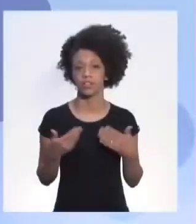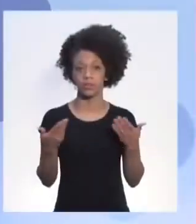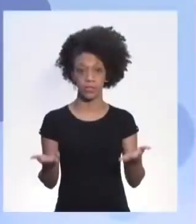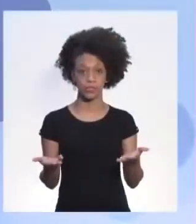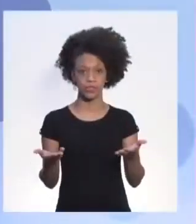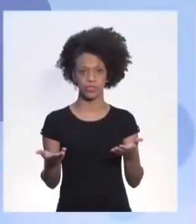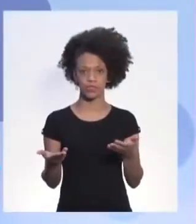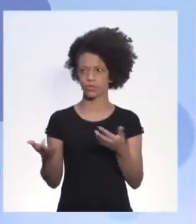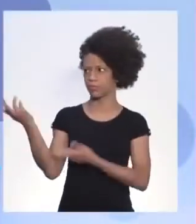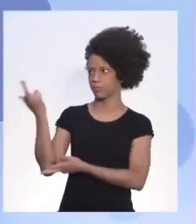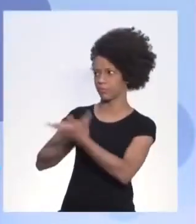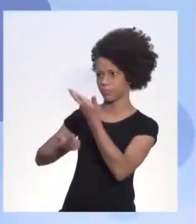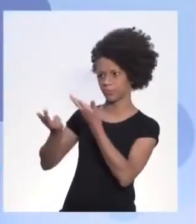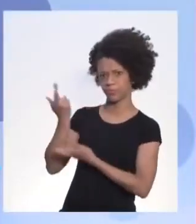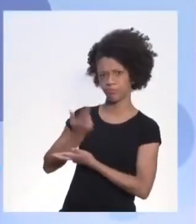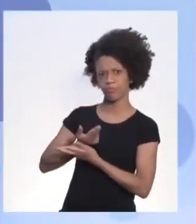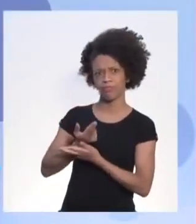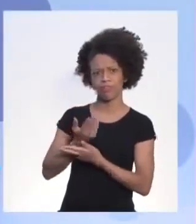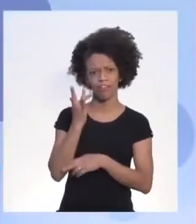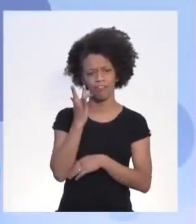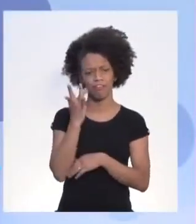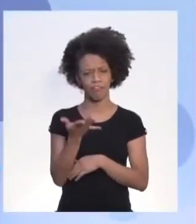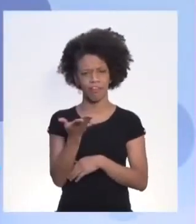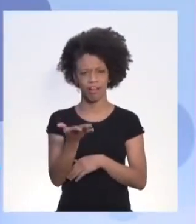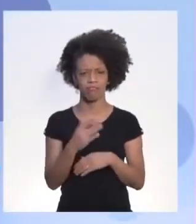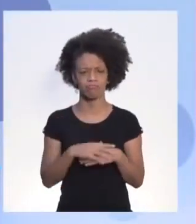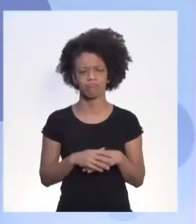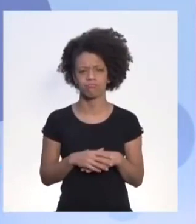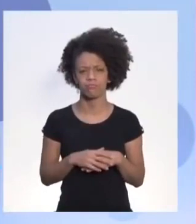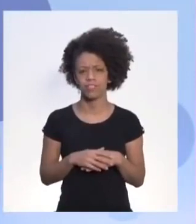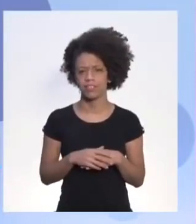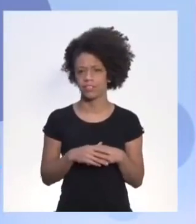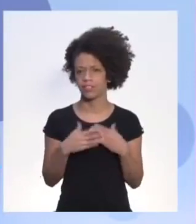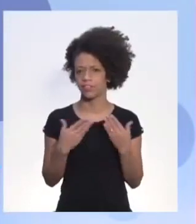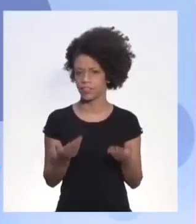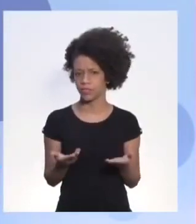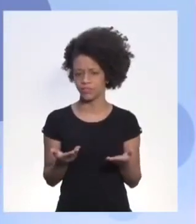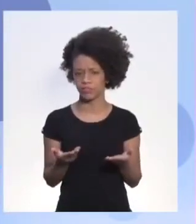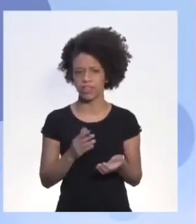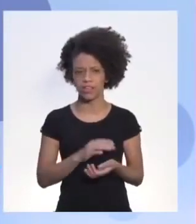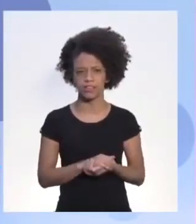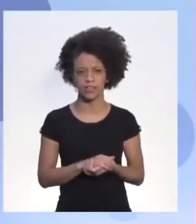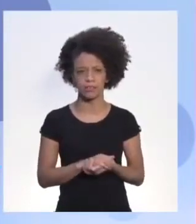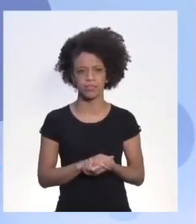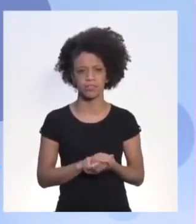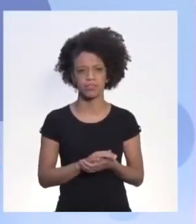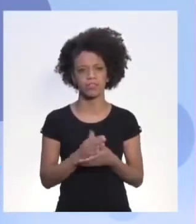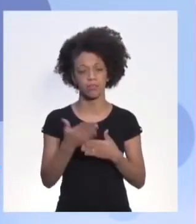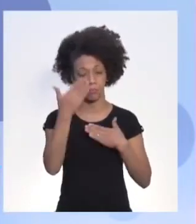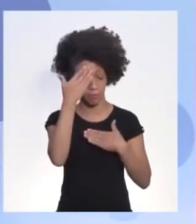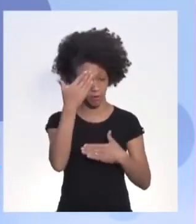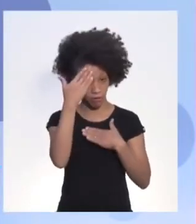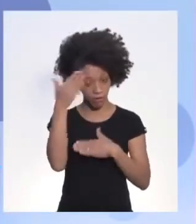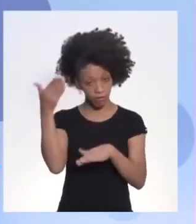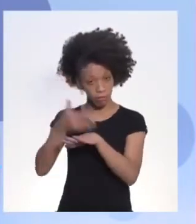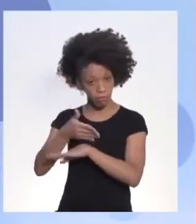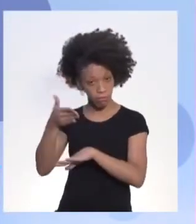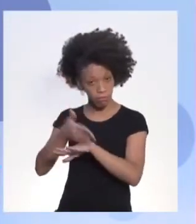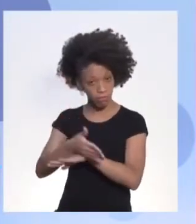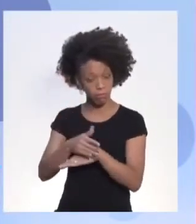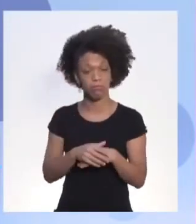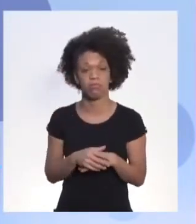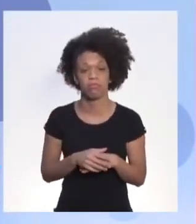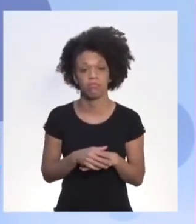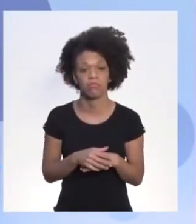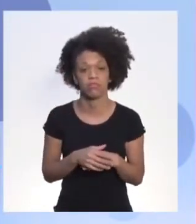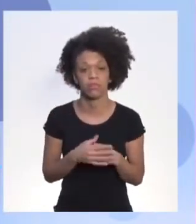Jonas, o pessoal parece que matou essa charada fácil. Aí, tá? Então, o pessoal interagindo bastante. Obrigado ao pessoal dos estudantes